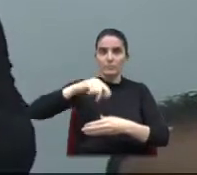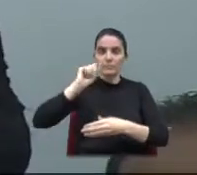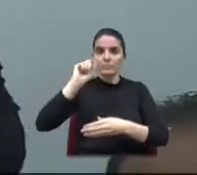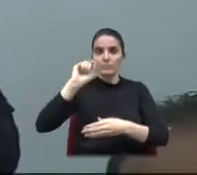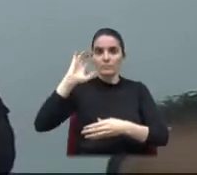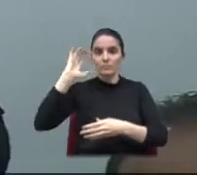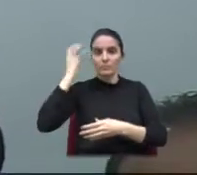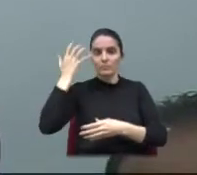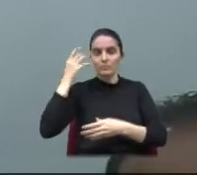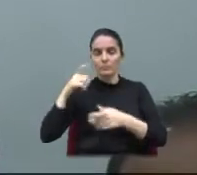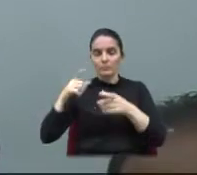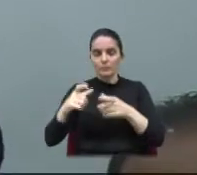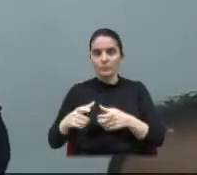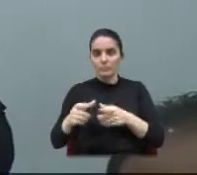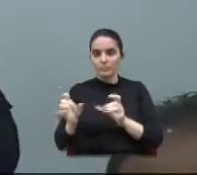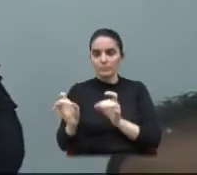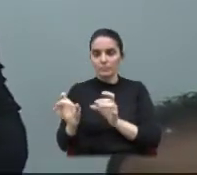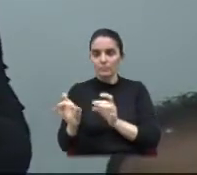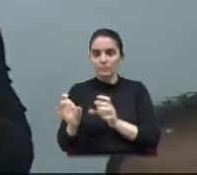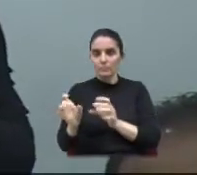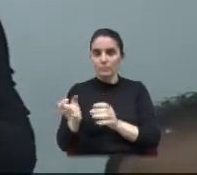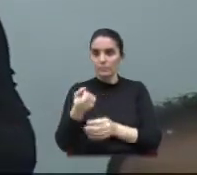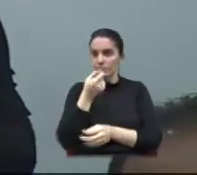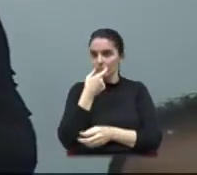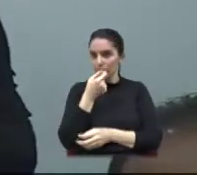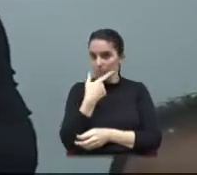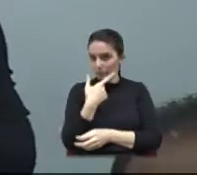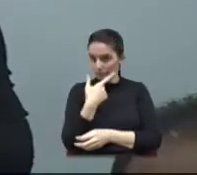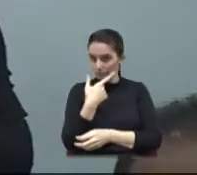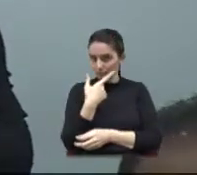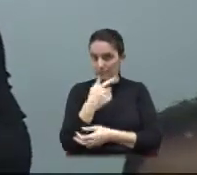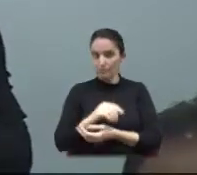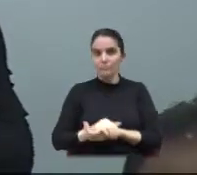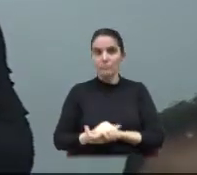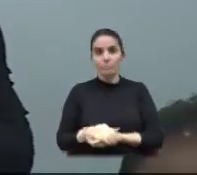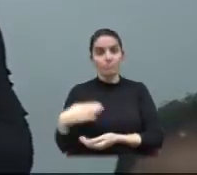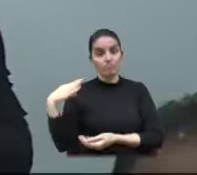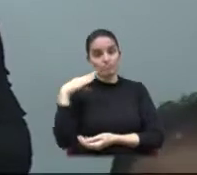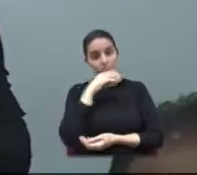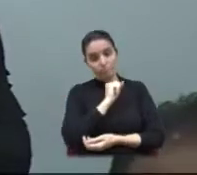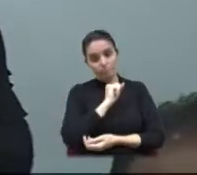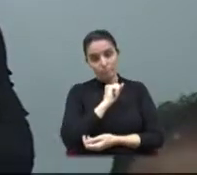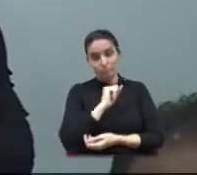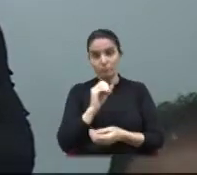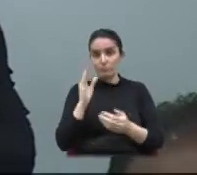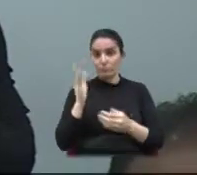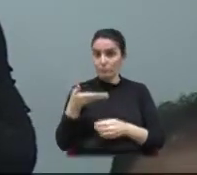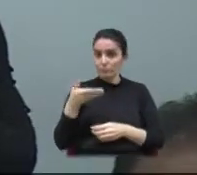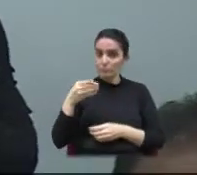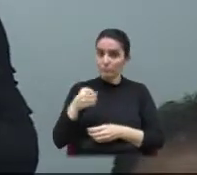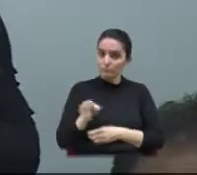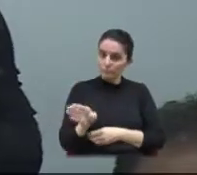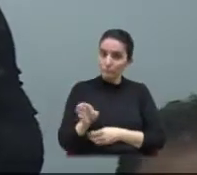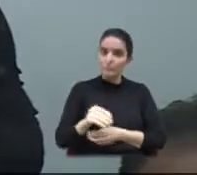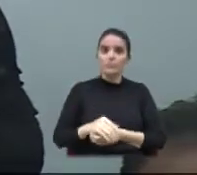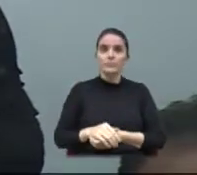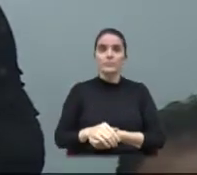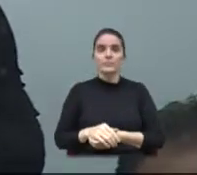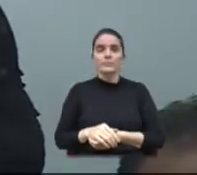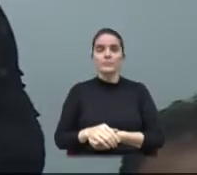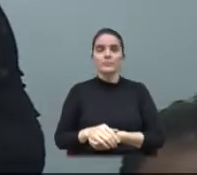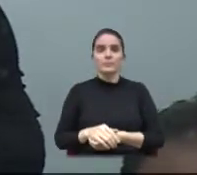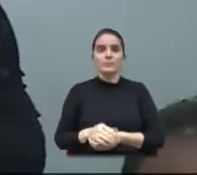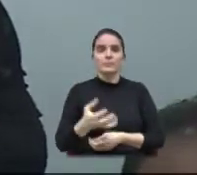do local da farmácia de alto custo. É um assunto de extrema urgência, estivemos hoje lá e eu gostaria que o